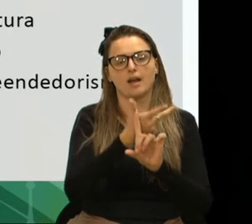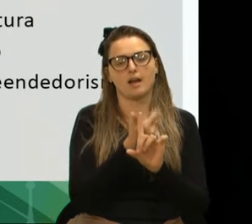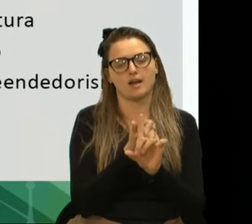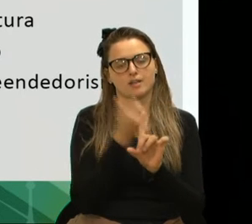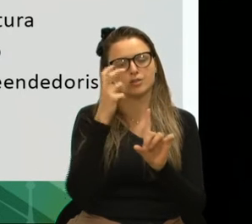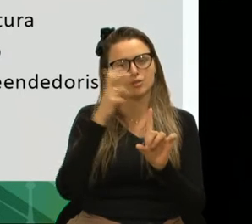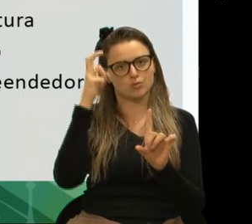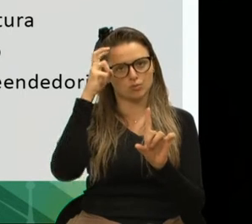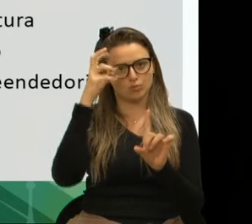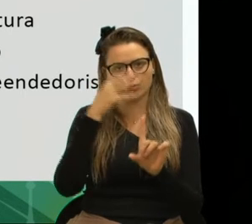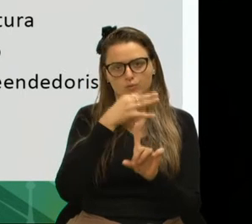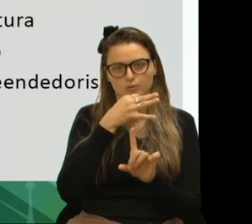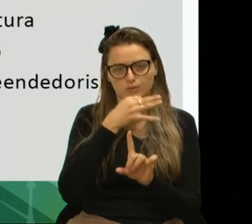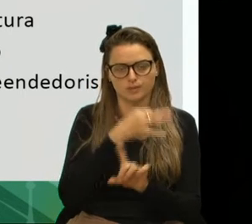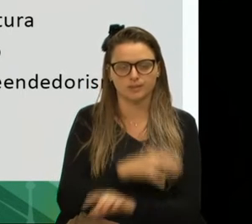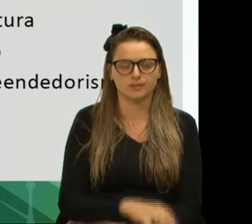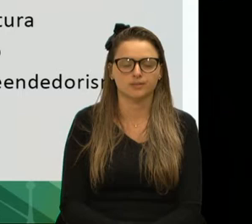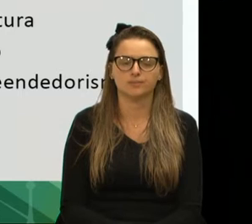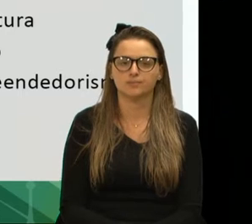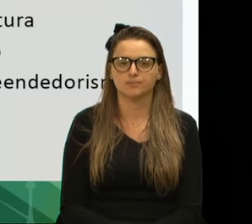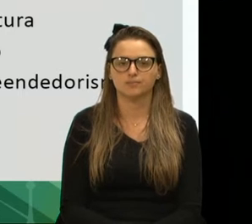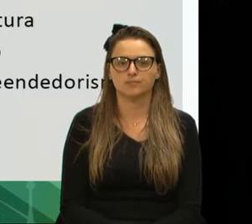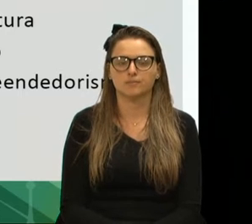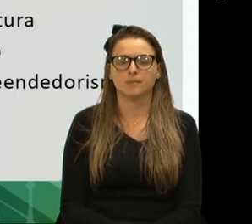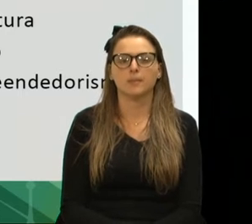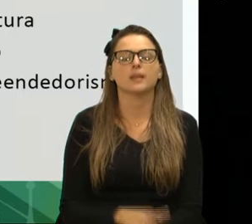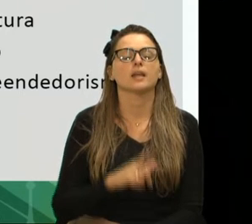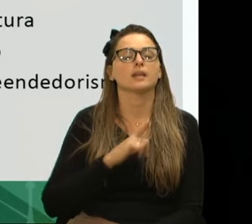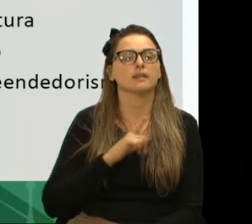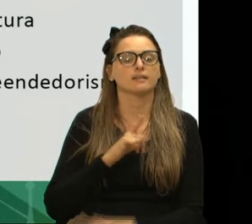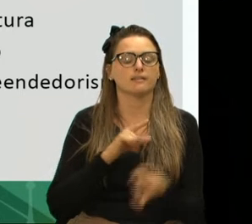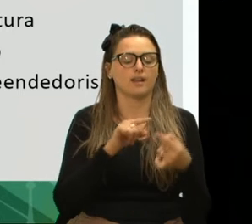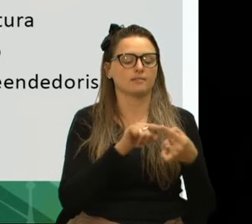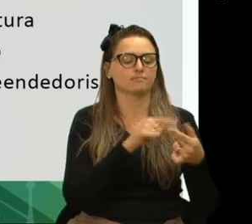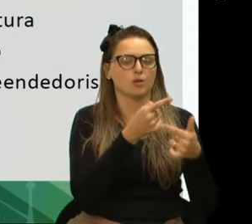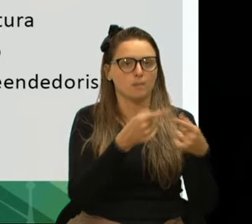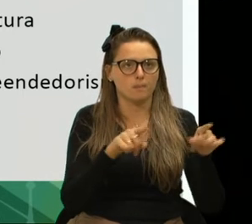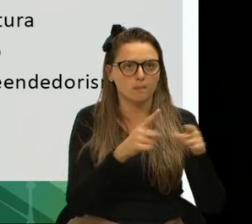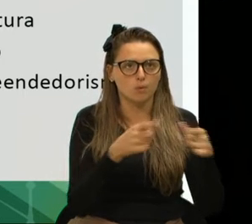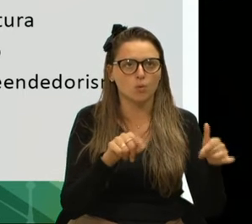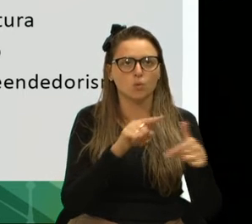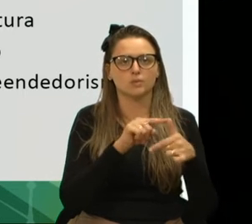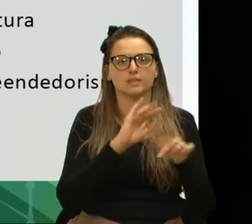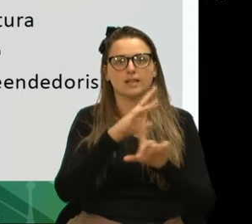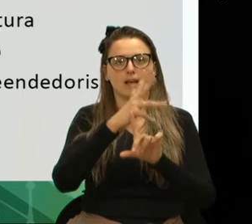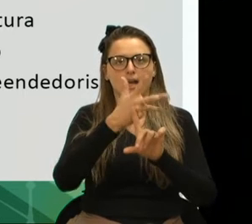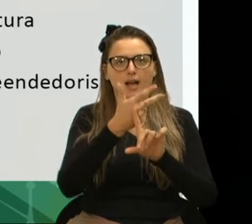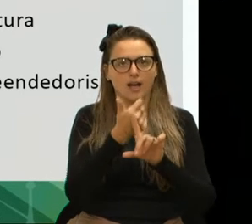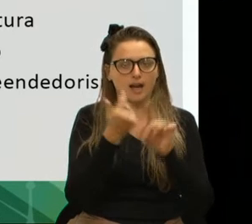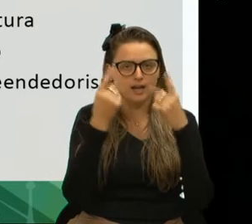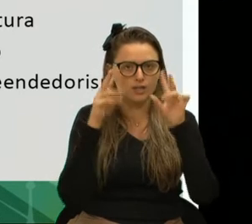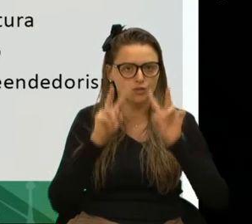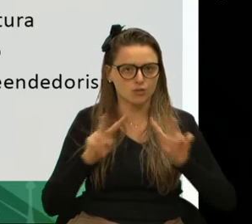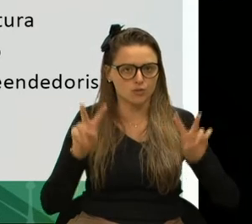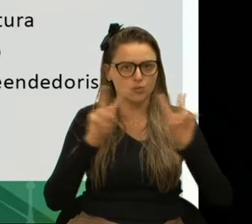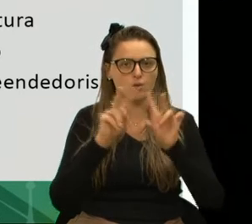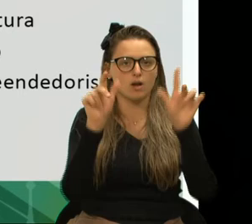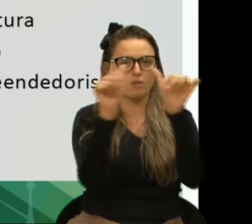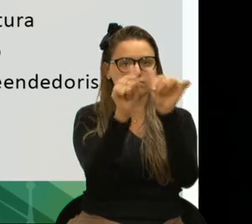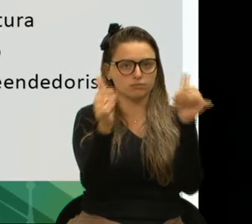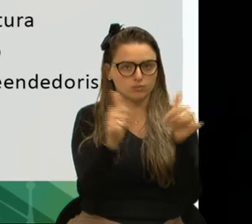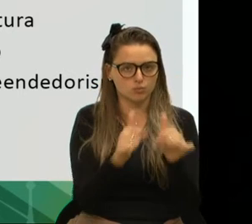cultural de Caxias do Sul, né? Que tem expoentes na música, nas artes visuais, na escultura,